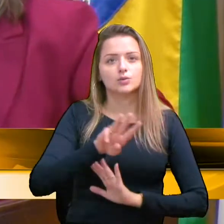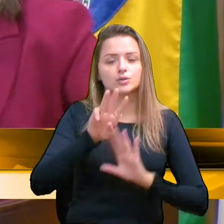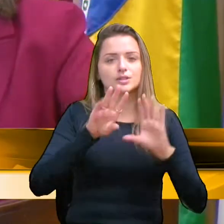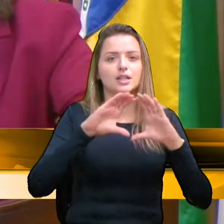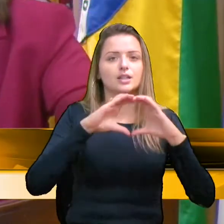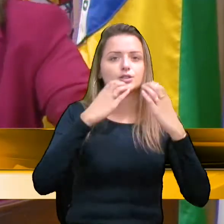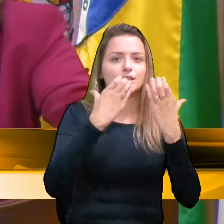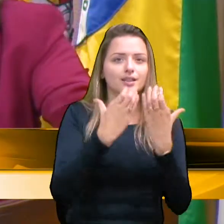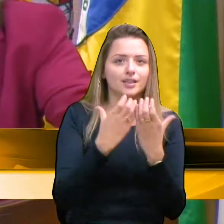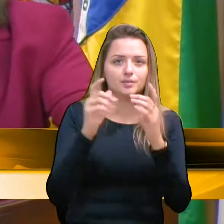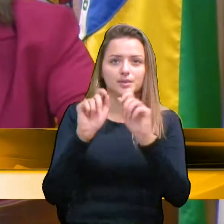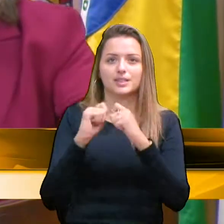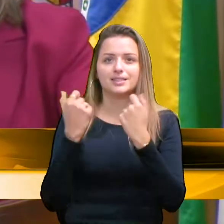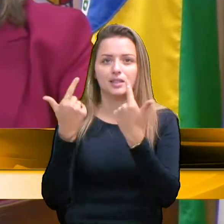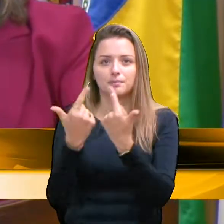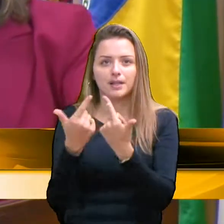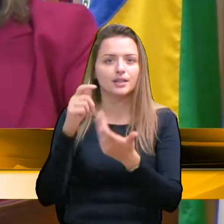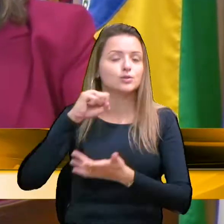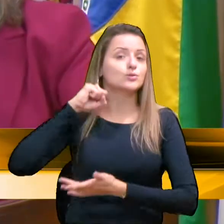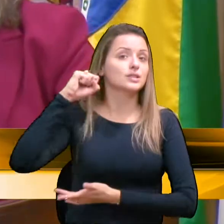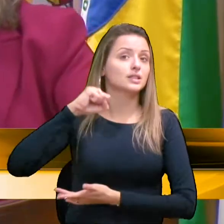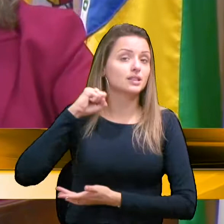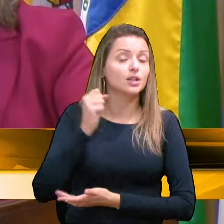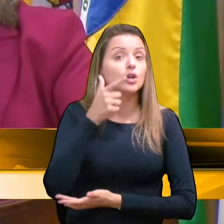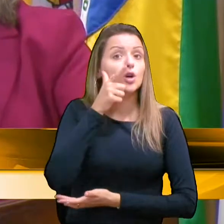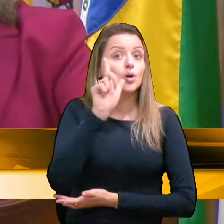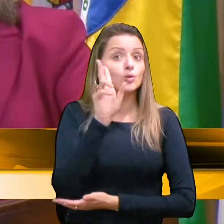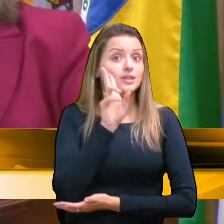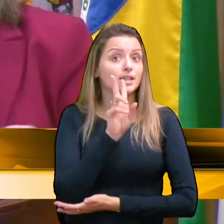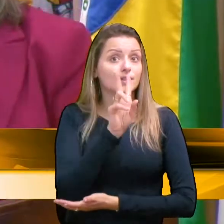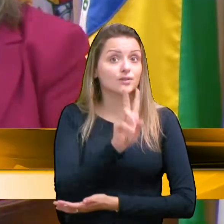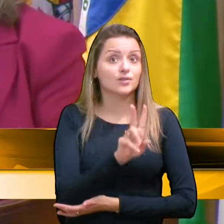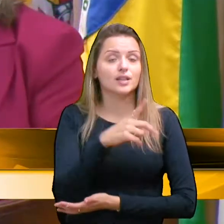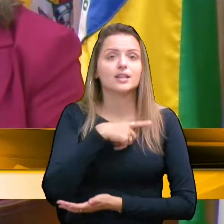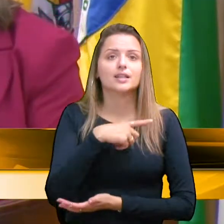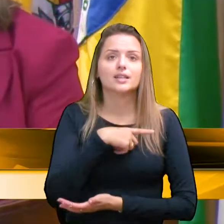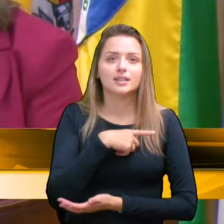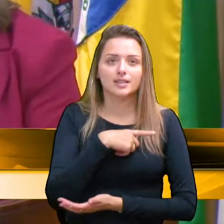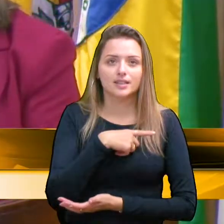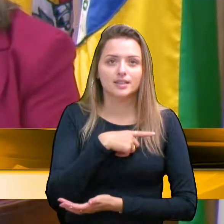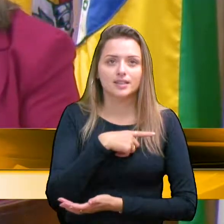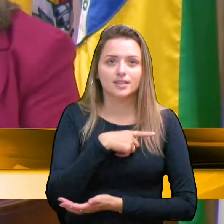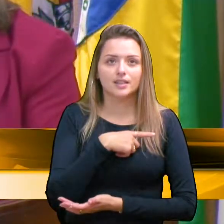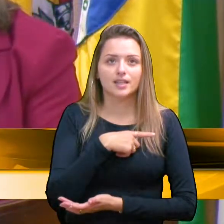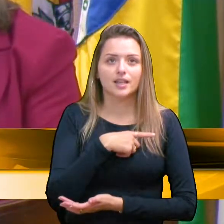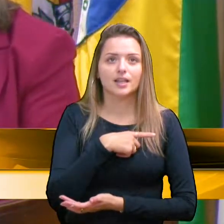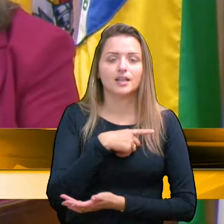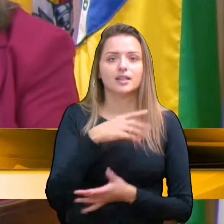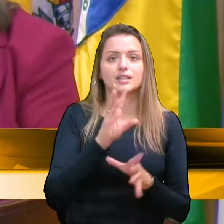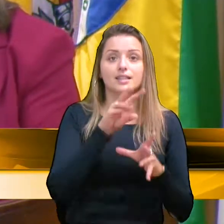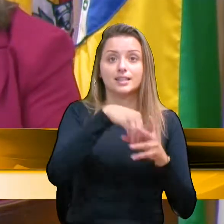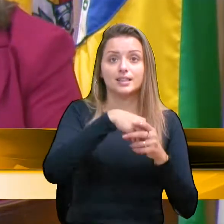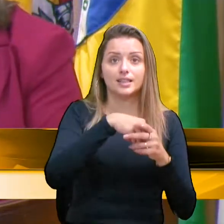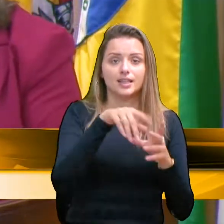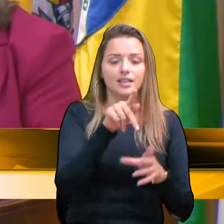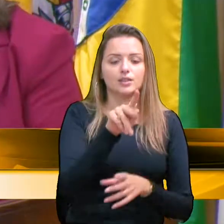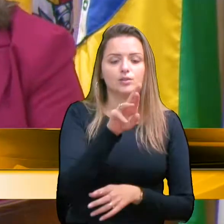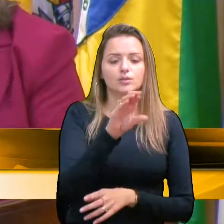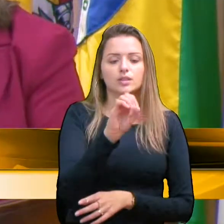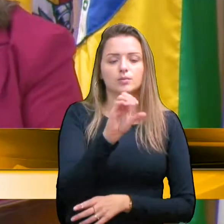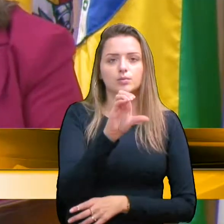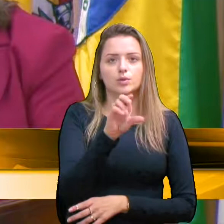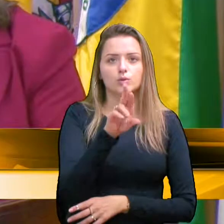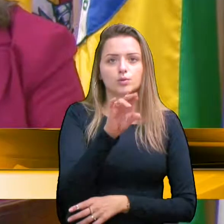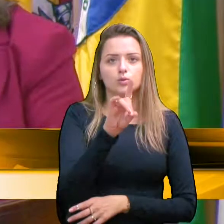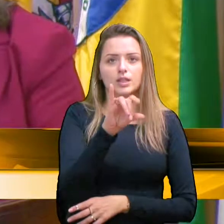como da Assembleia, vão ver que tem lá um espaço, nesse espaço da Procuradoria da Mulher, que